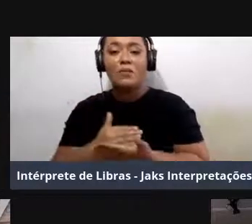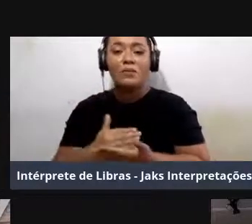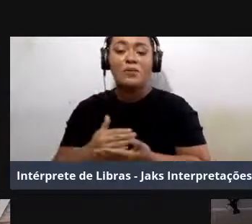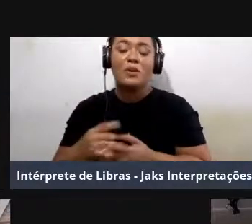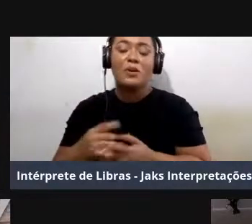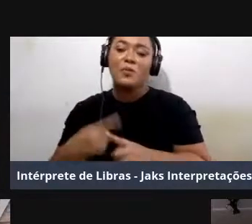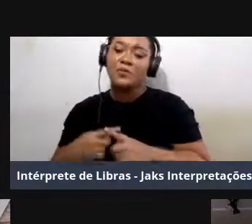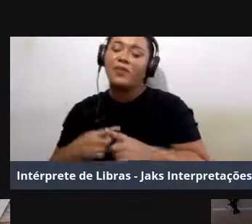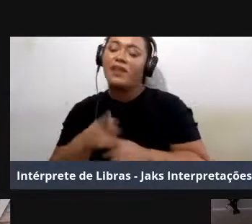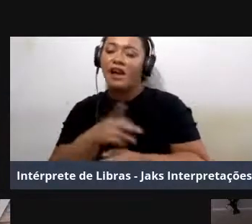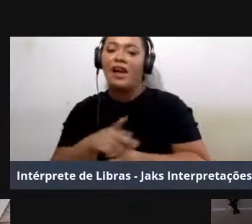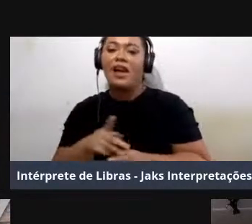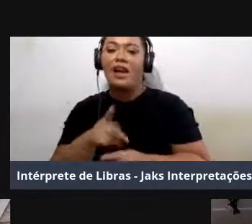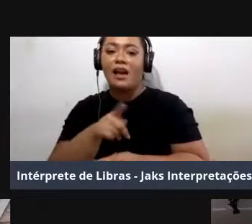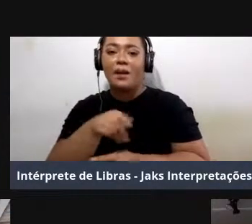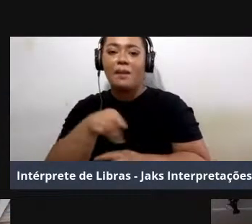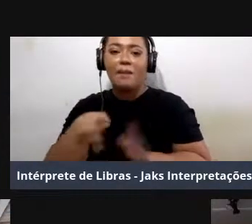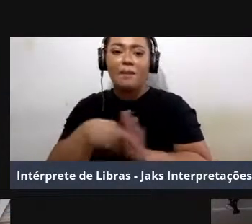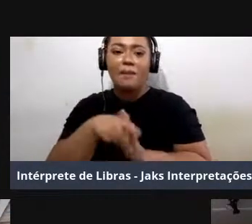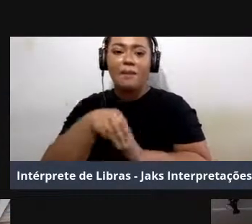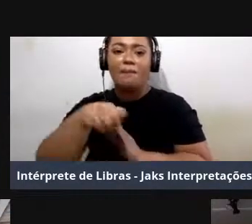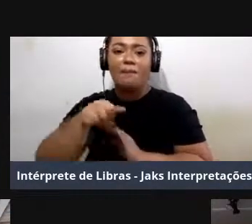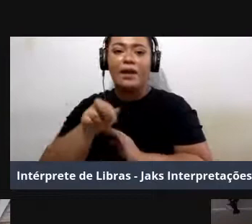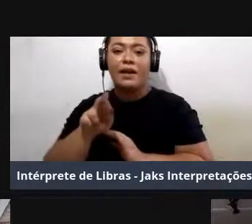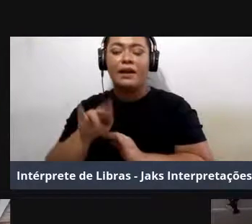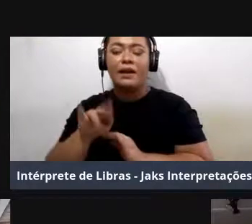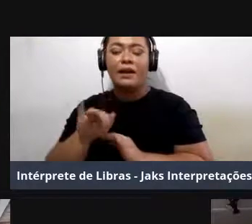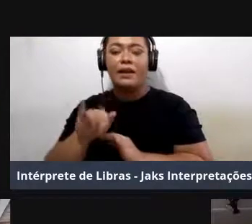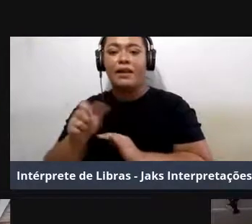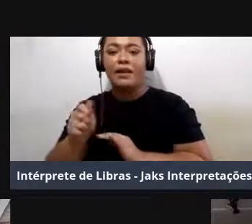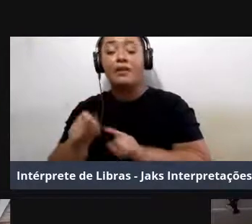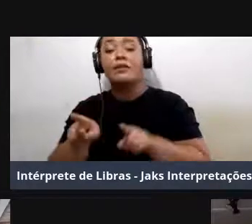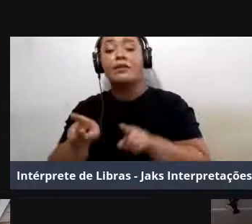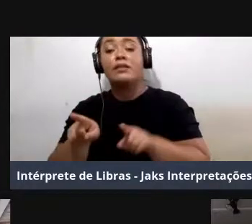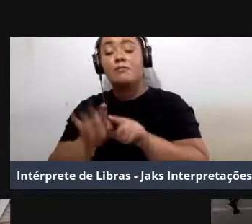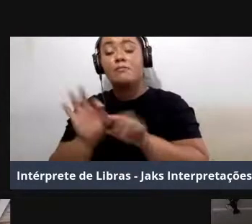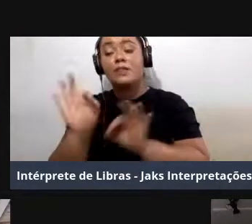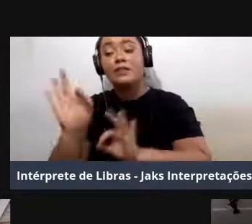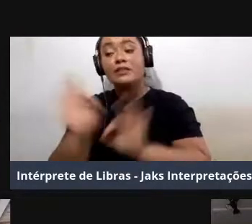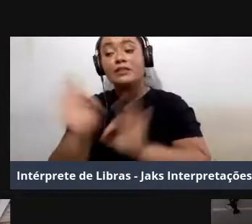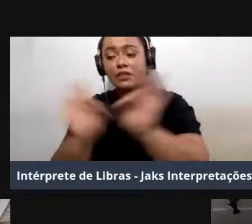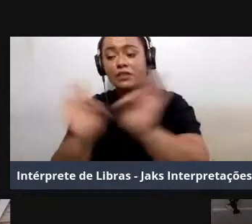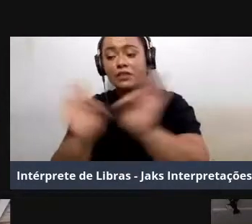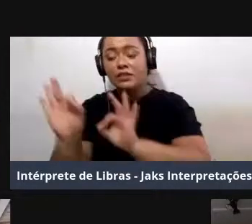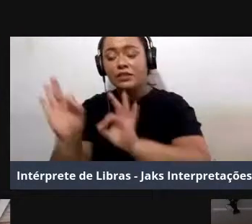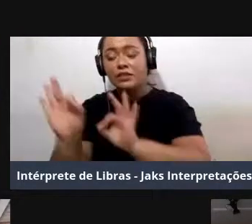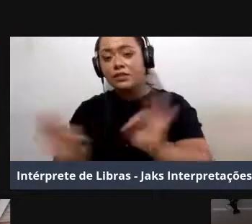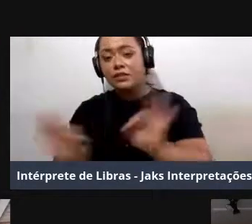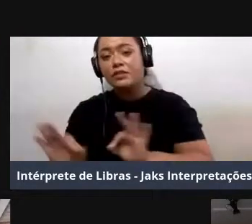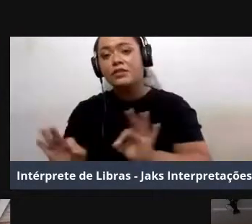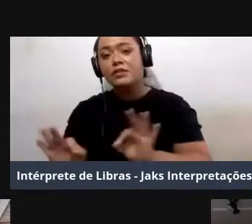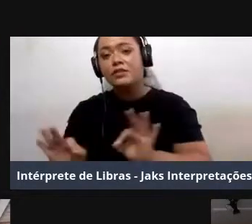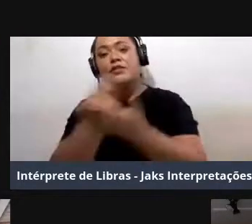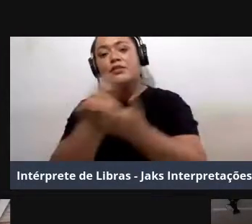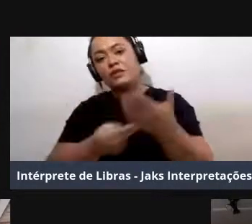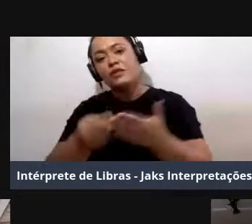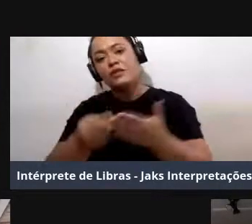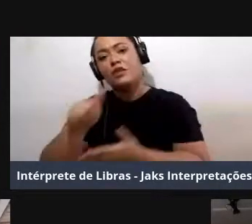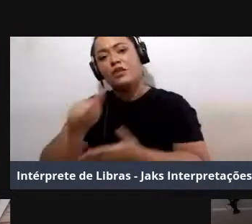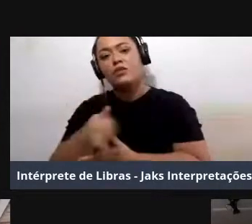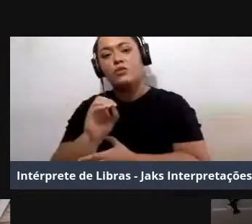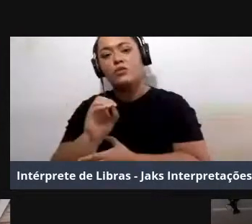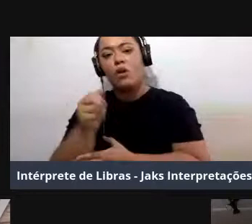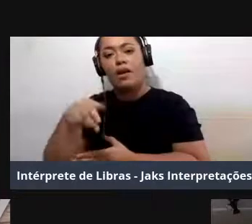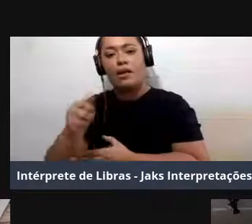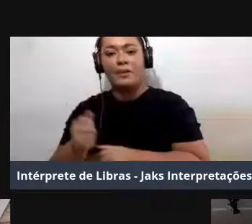Joana Pena. E aí é isso, agradecer muito. Elaine está dizendo que agora a Dona Lourdes vai atender